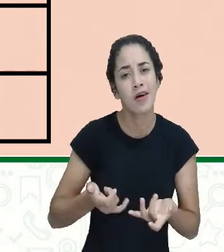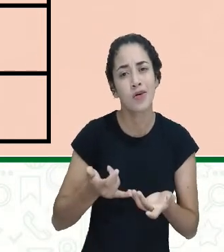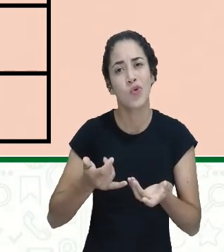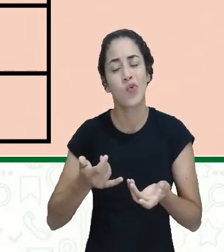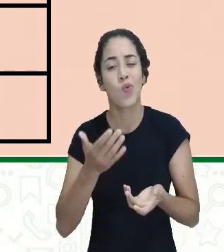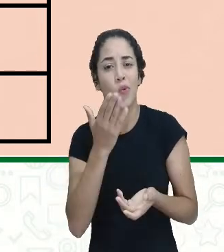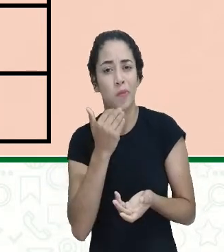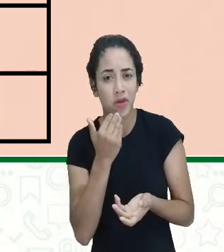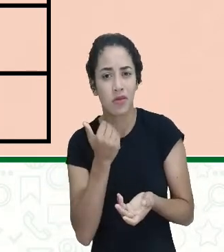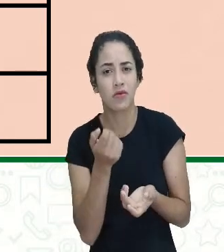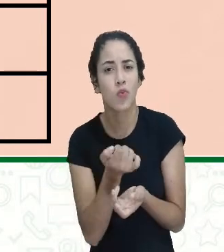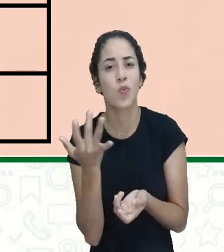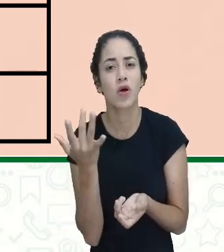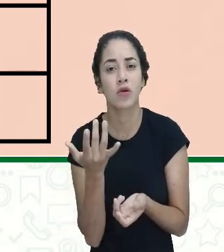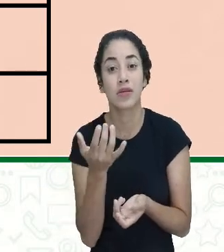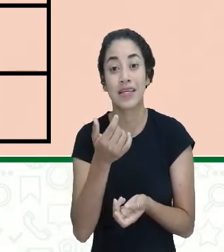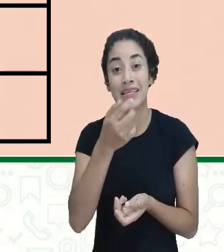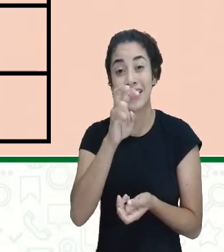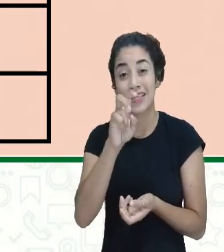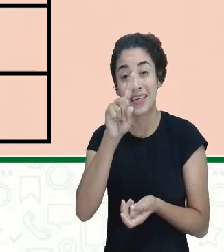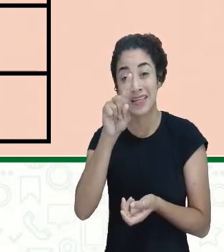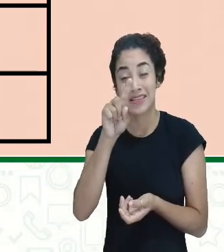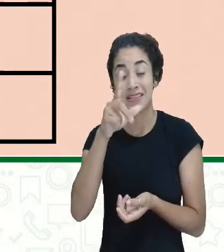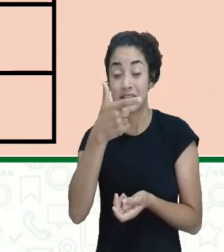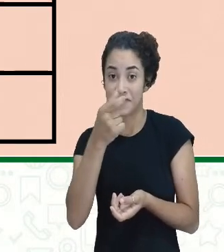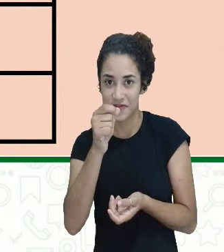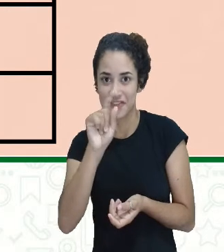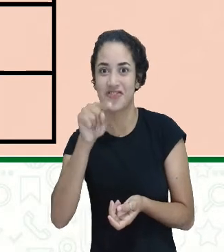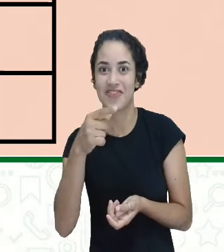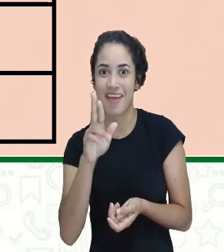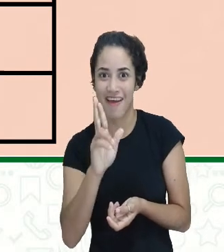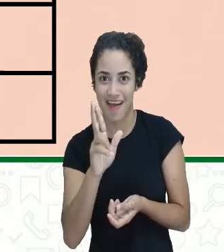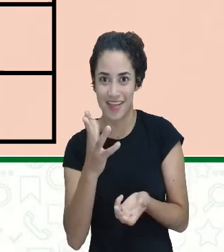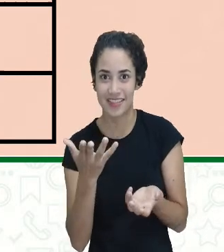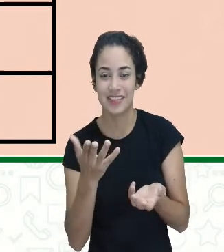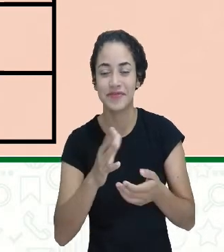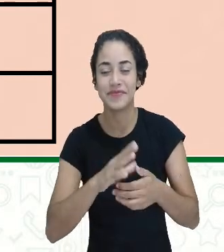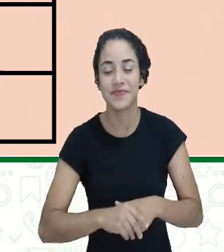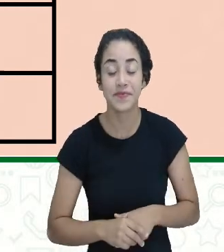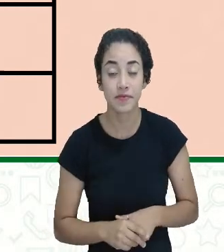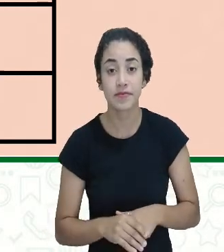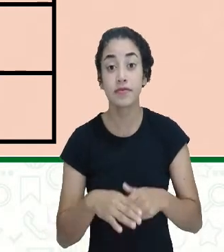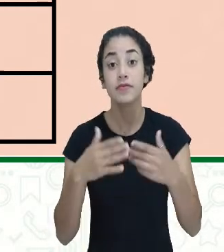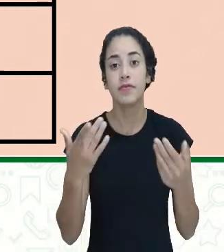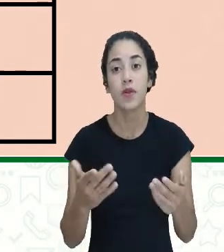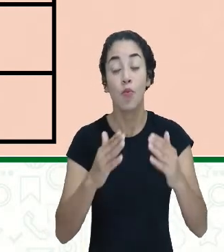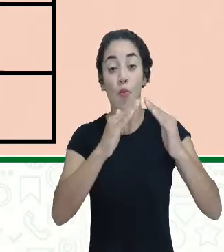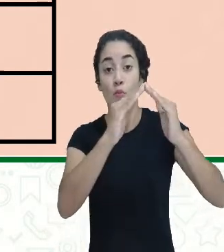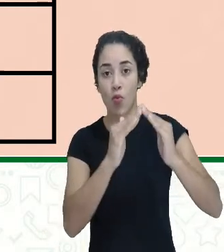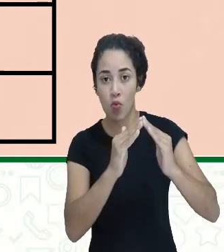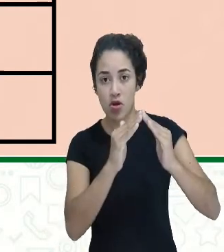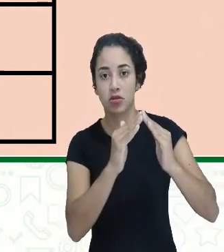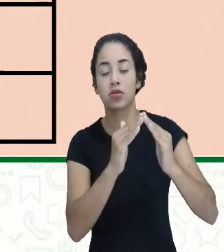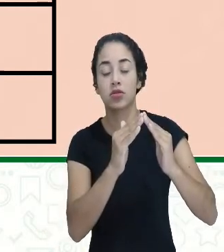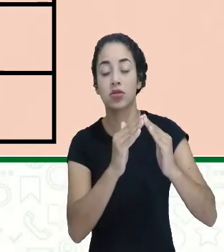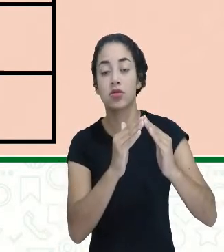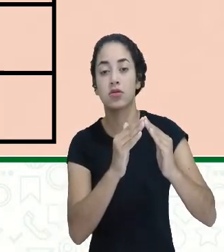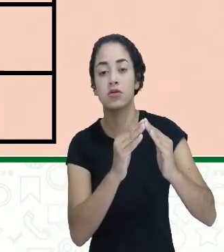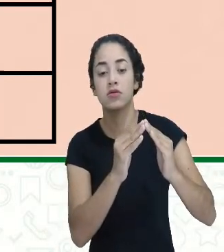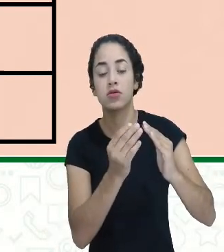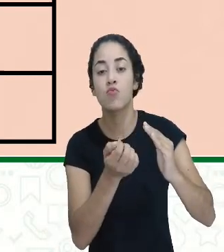520, tá? Então, vamos ver agora que moradia, tá? Eu